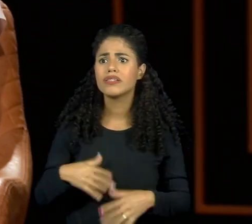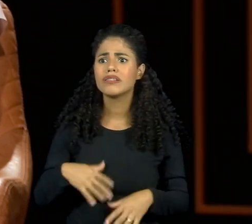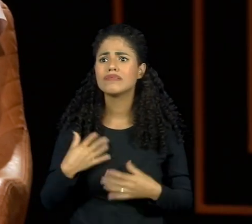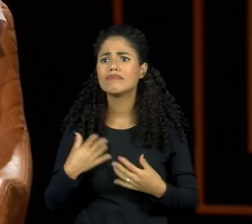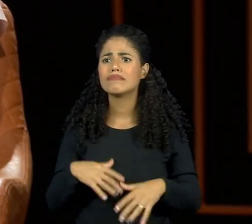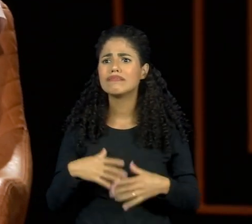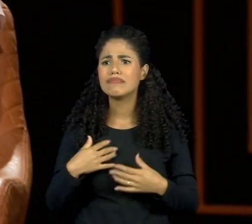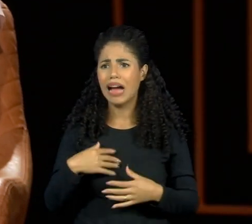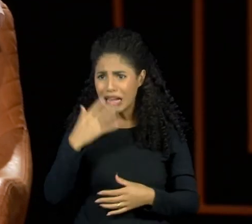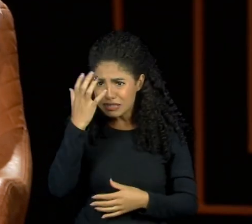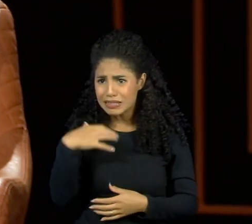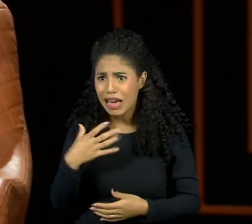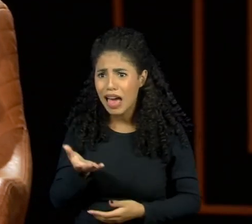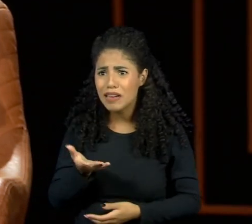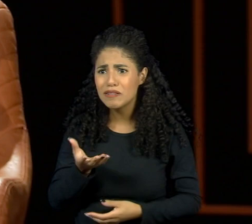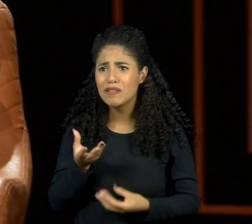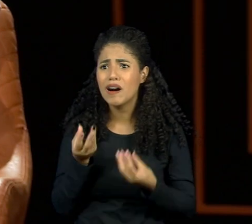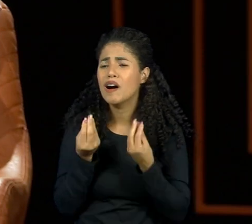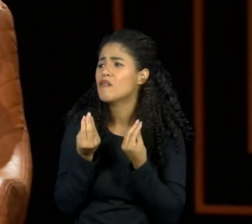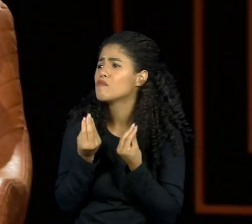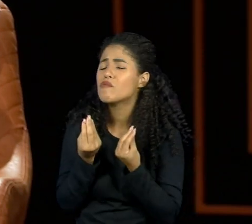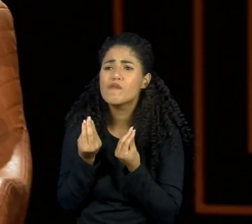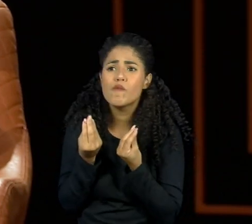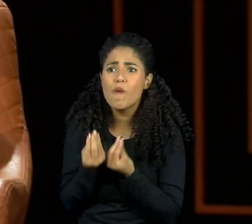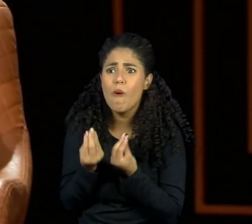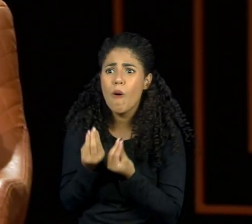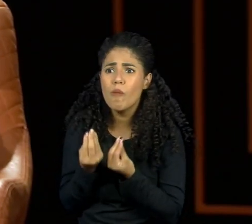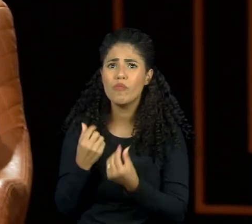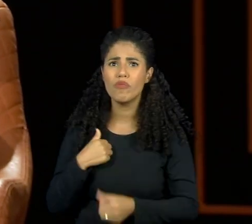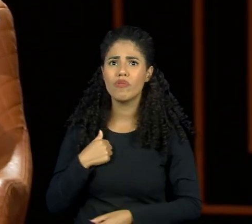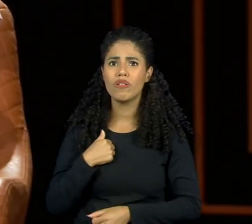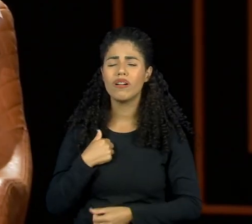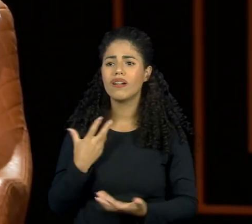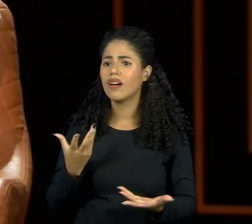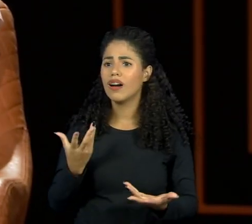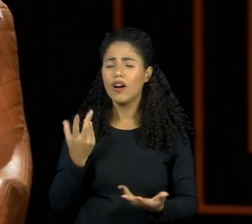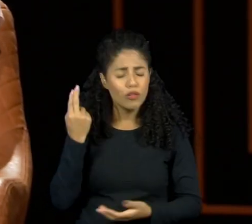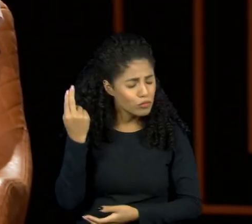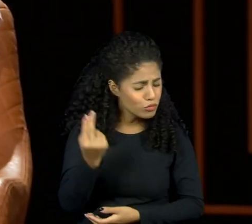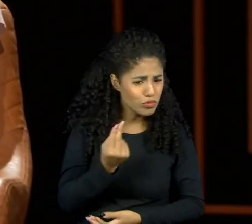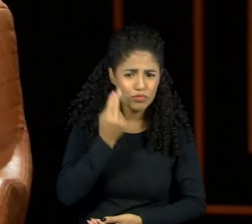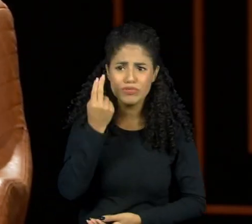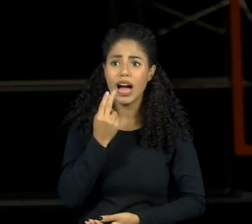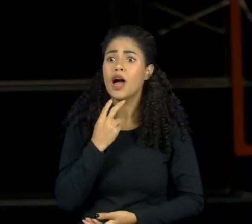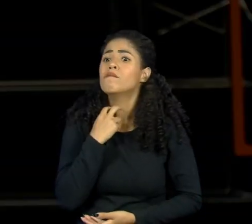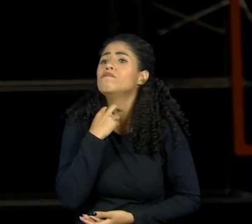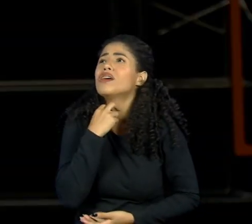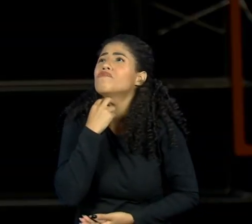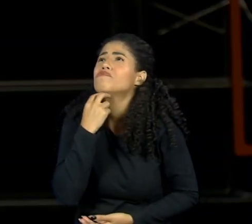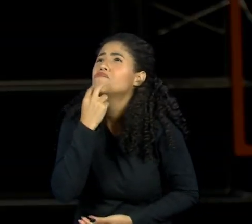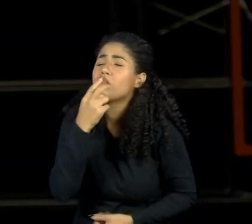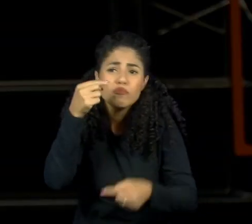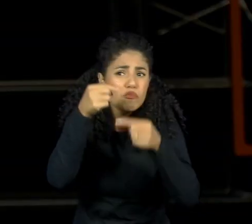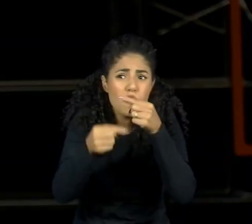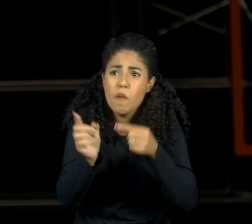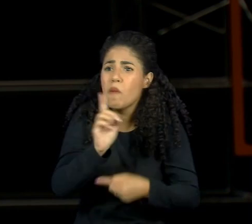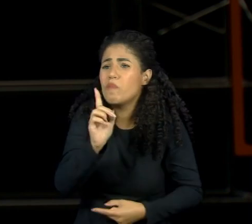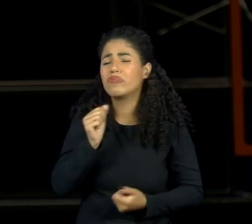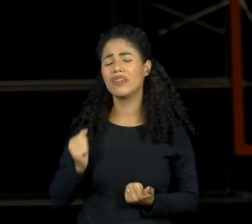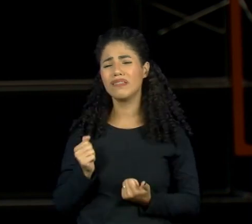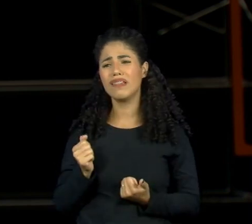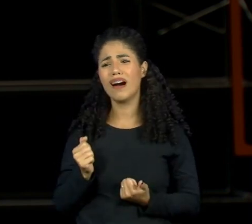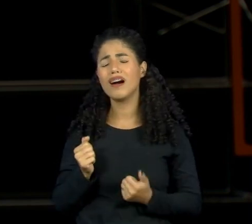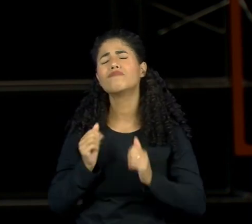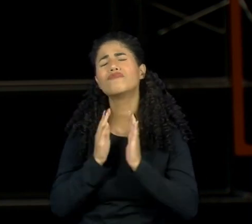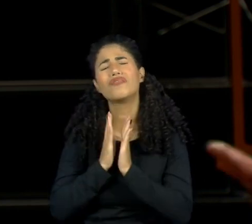uma pessoa que falava assim. Eu falei: Maria, a minha voz cai no abismo, eu não tenho voz, eu sibilo, não faz isso comigo.